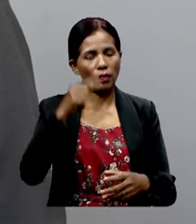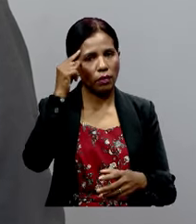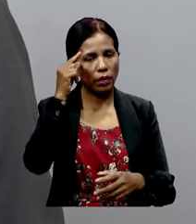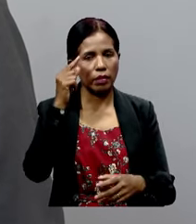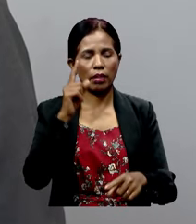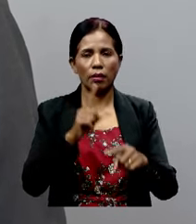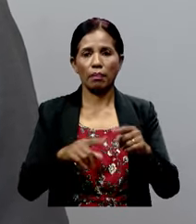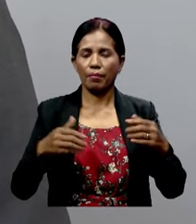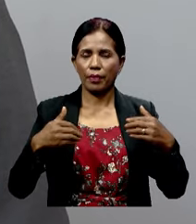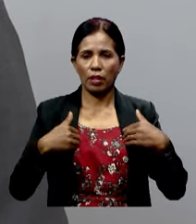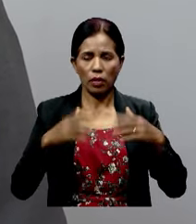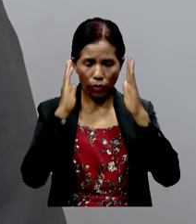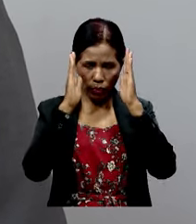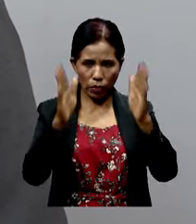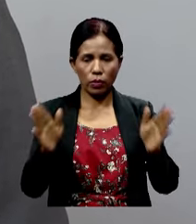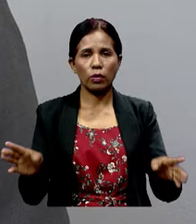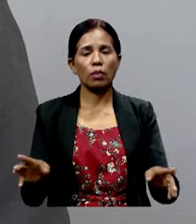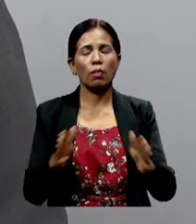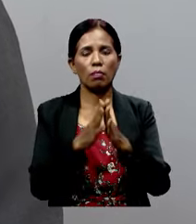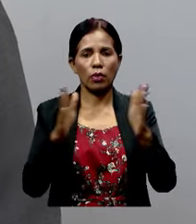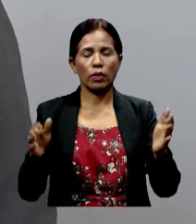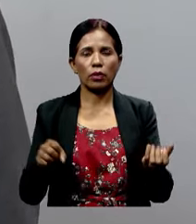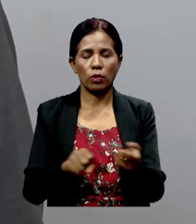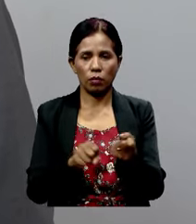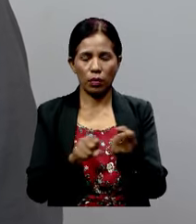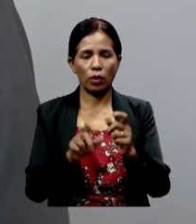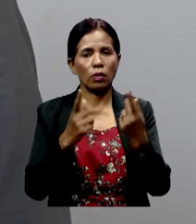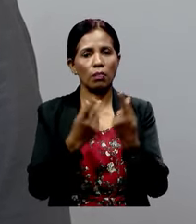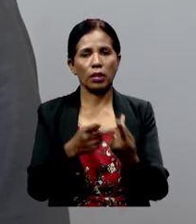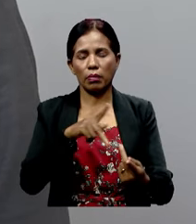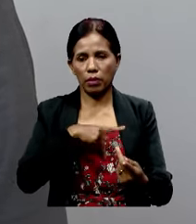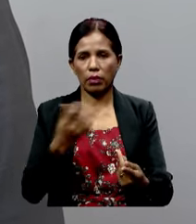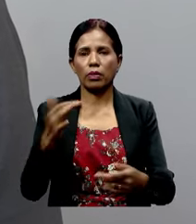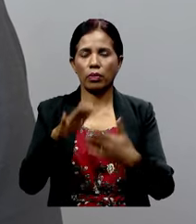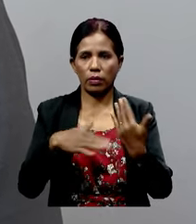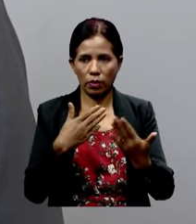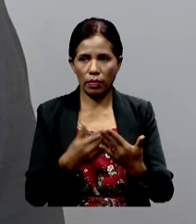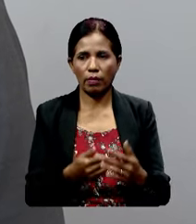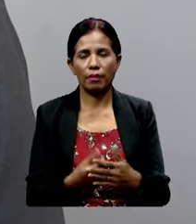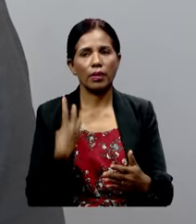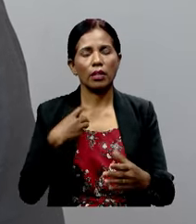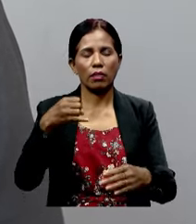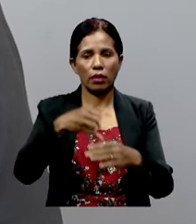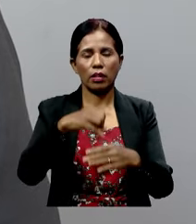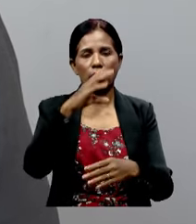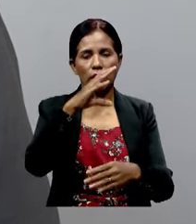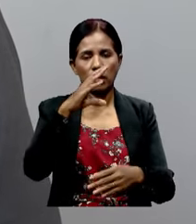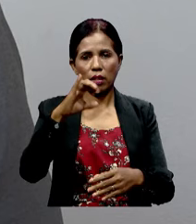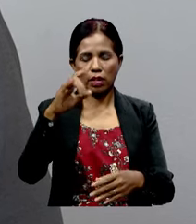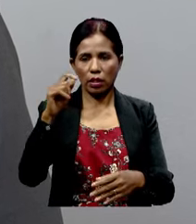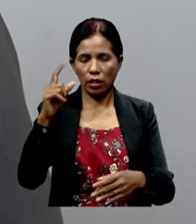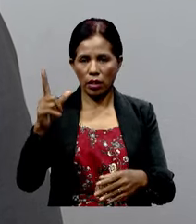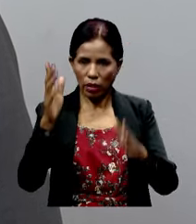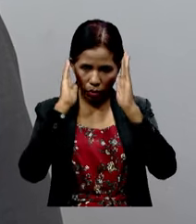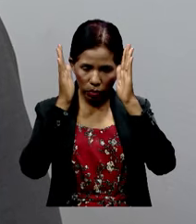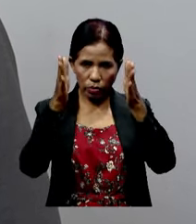ia tensaun bot para tu reforsa ite ne setor privado sira tambane ma kita involve kamar komersi industria para tu fomos atensaun